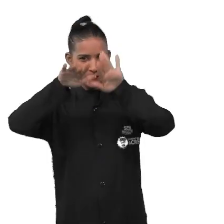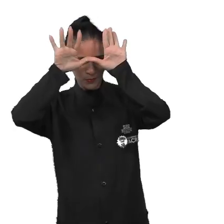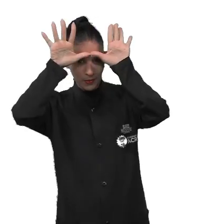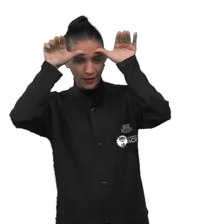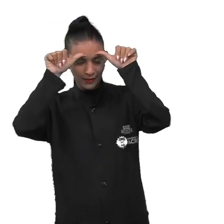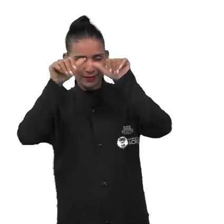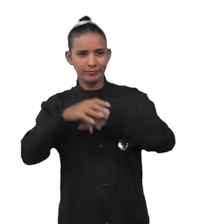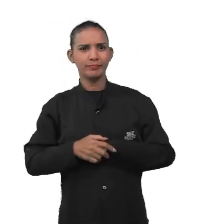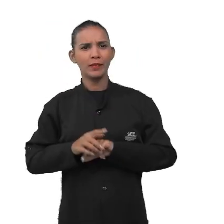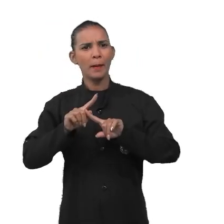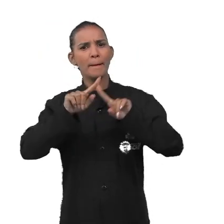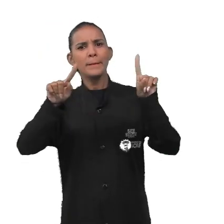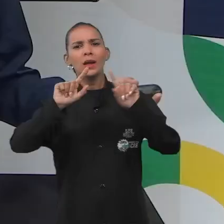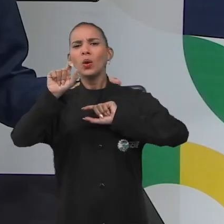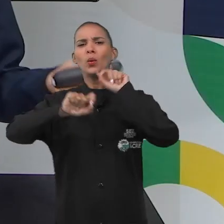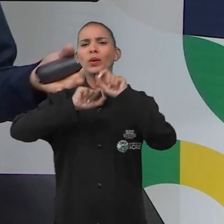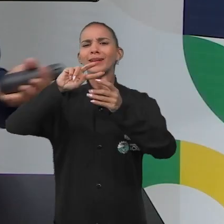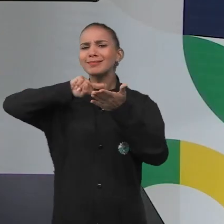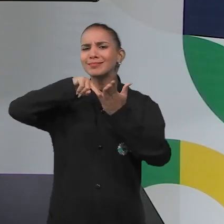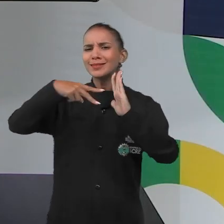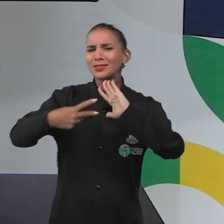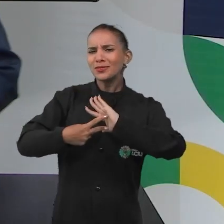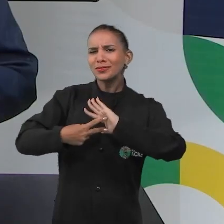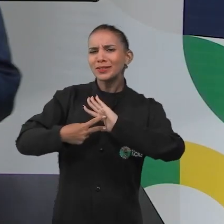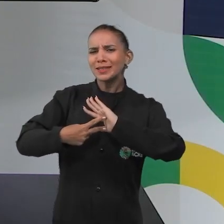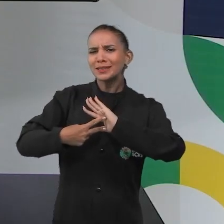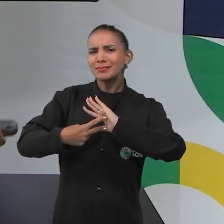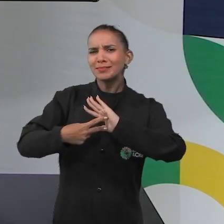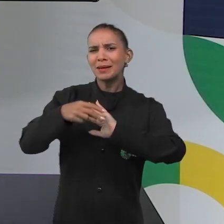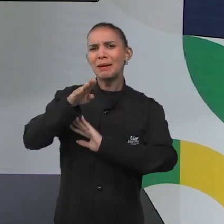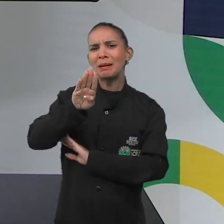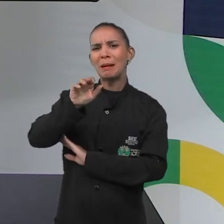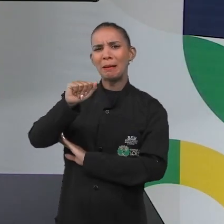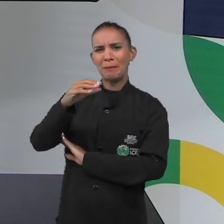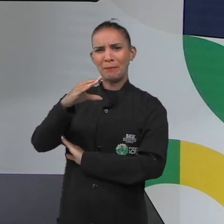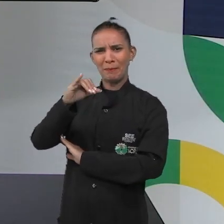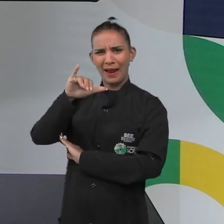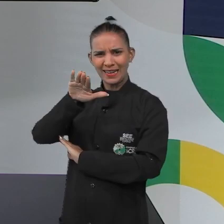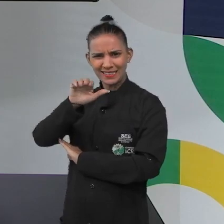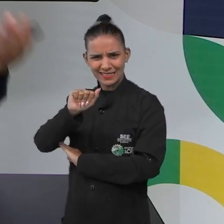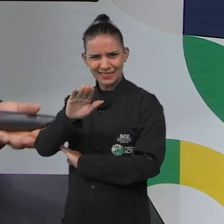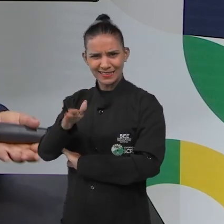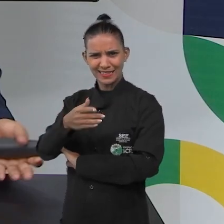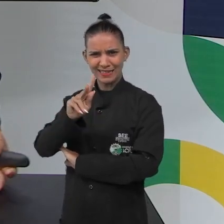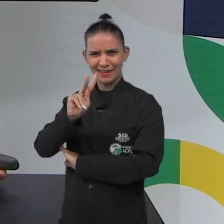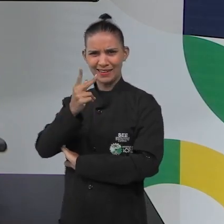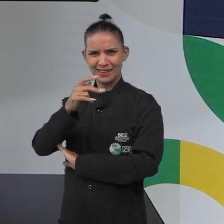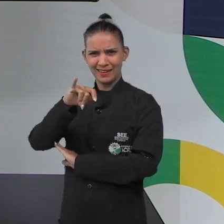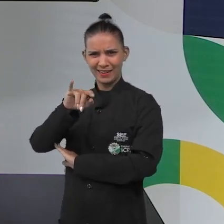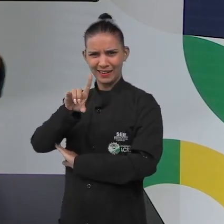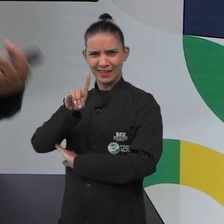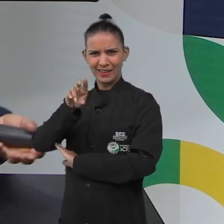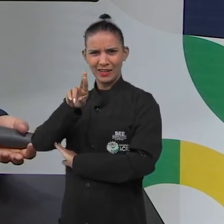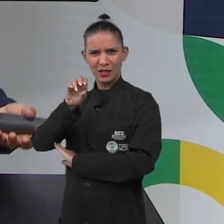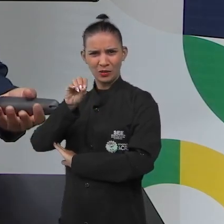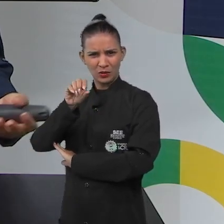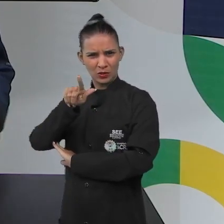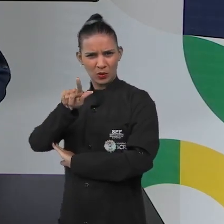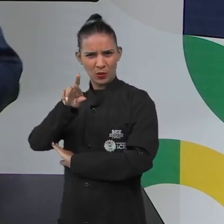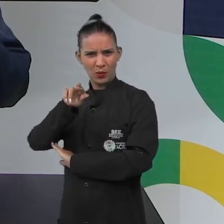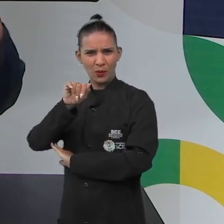bacias hidrográficas, porque toda vez que a gente fala em hidrografia, a gente precisa também entender o que